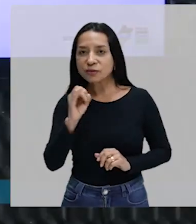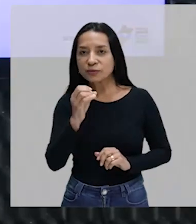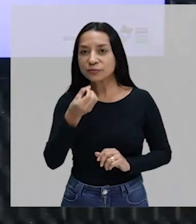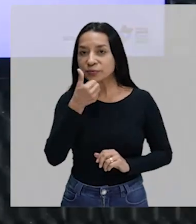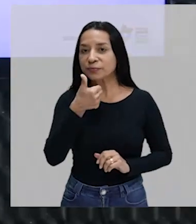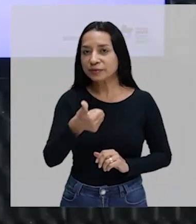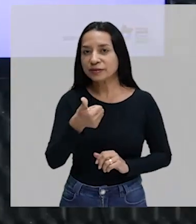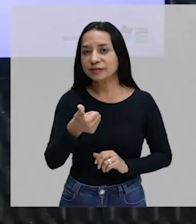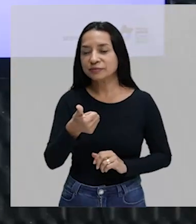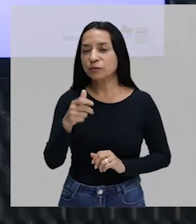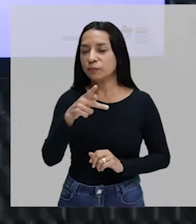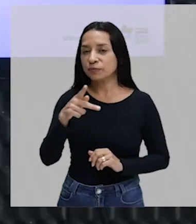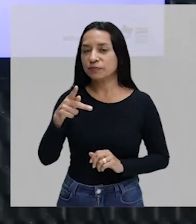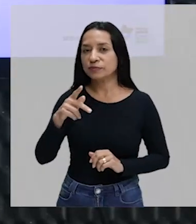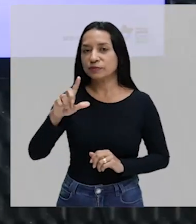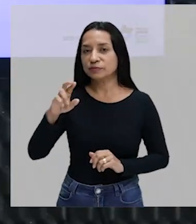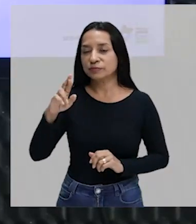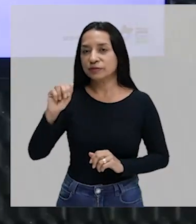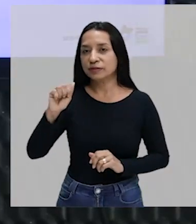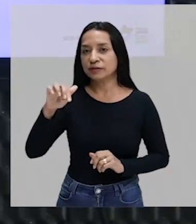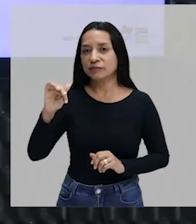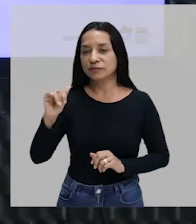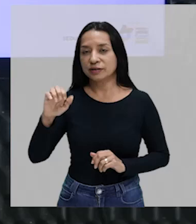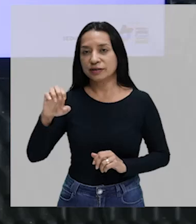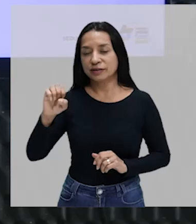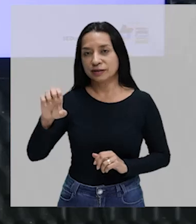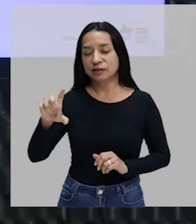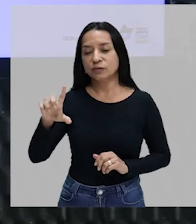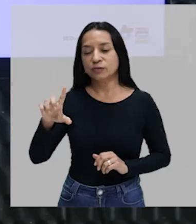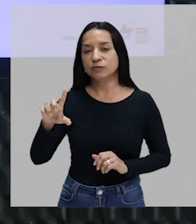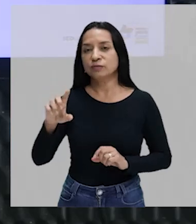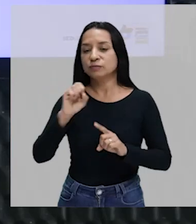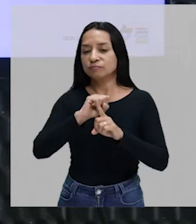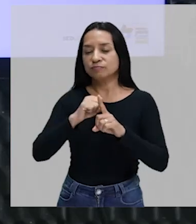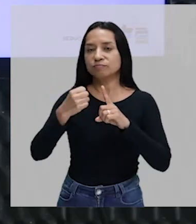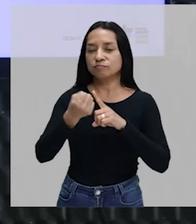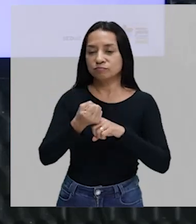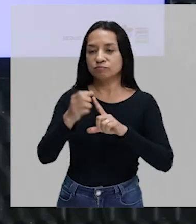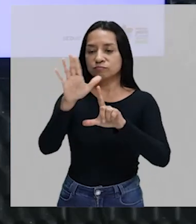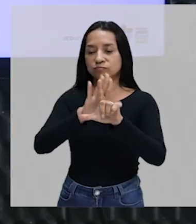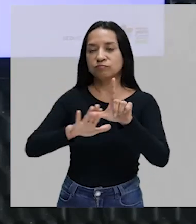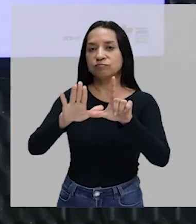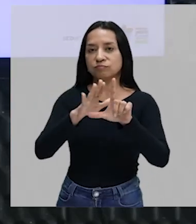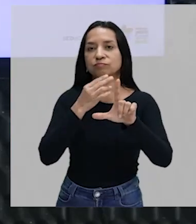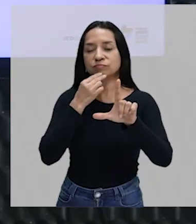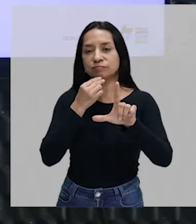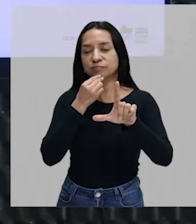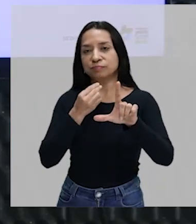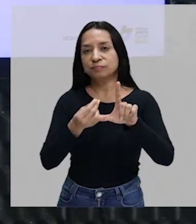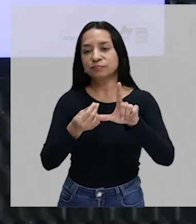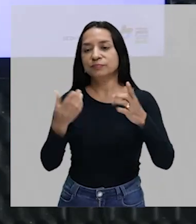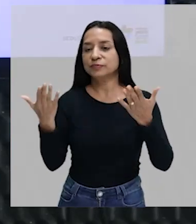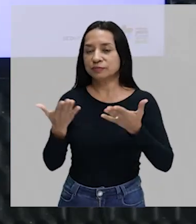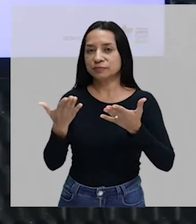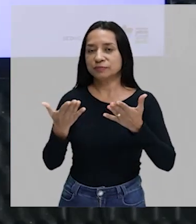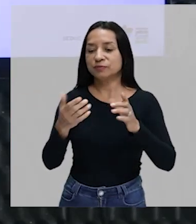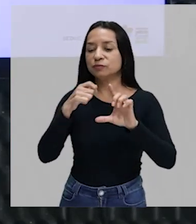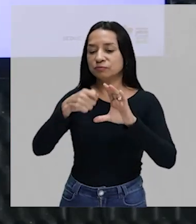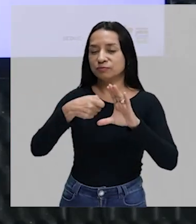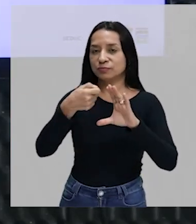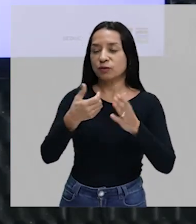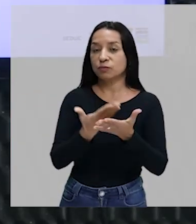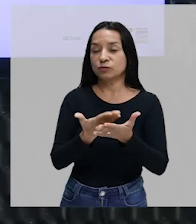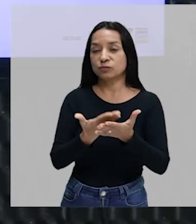galera, tudo bem? Aqui com vocês é o professor Rafael Carlos, de Sociologia, da plataforma Gonçalves Dias. E nessa nossa videoaula de